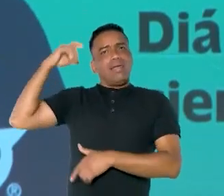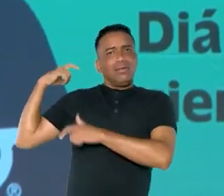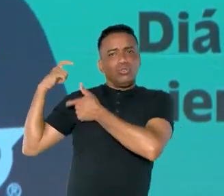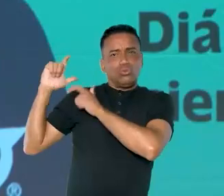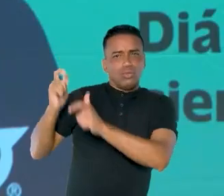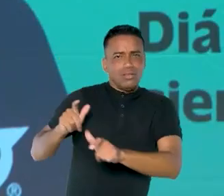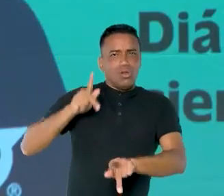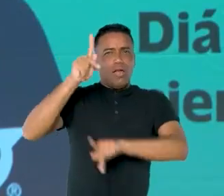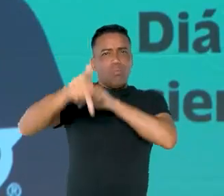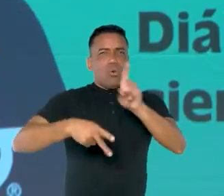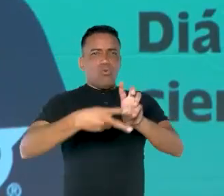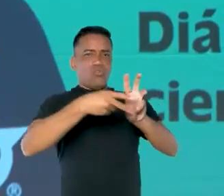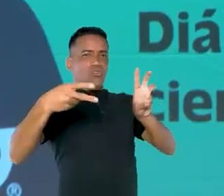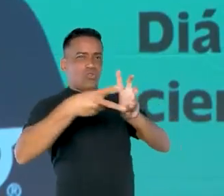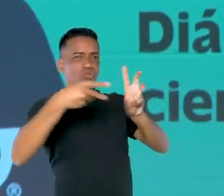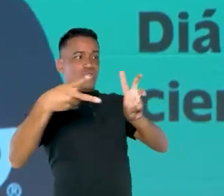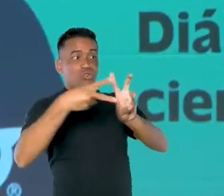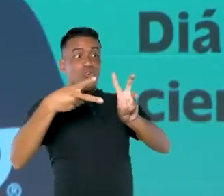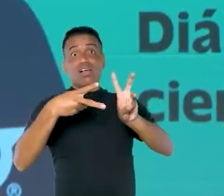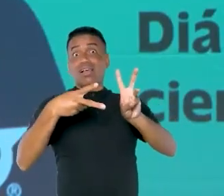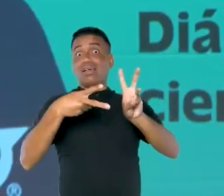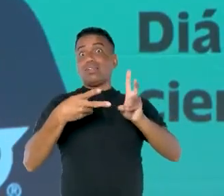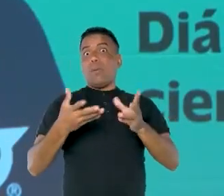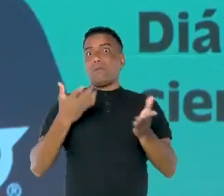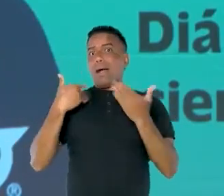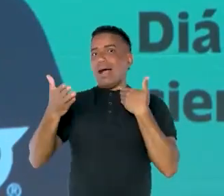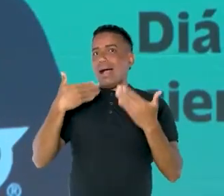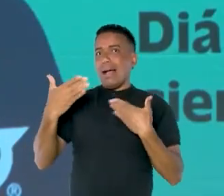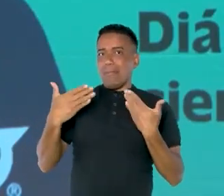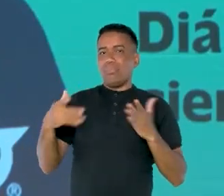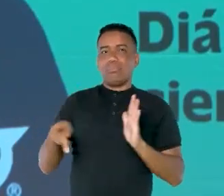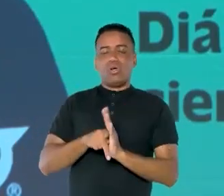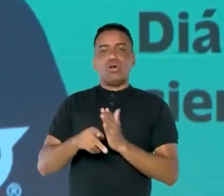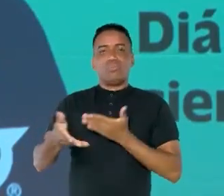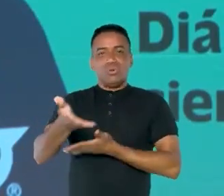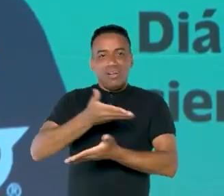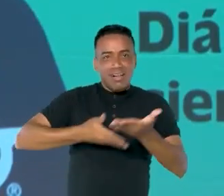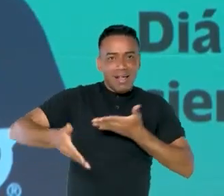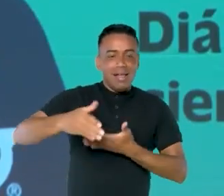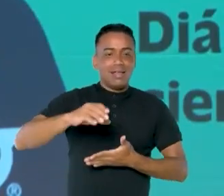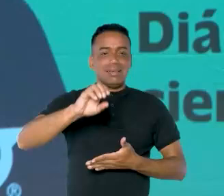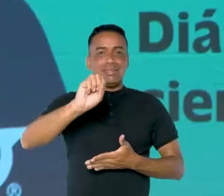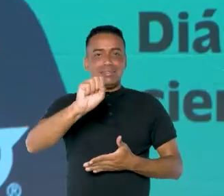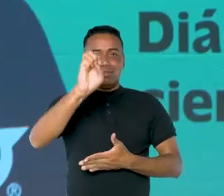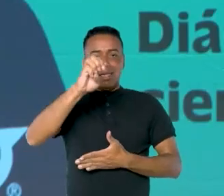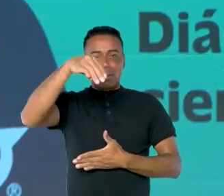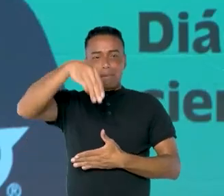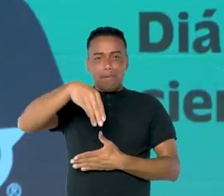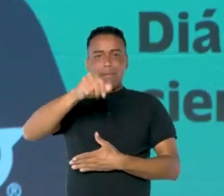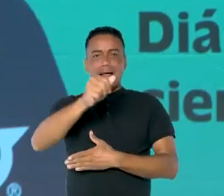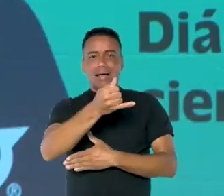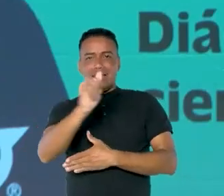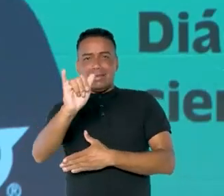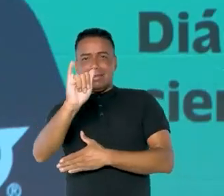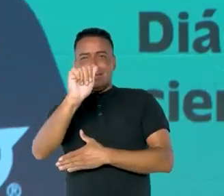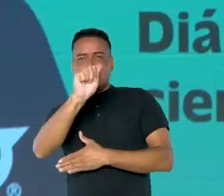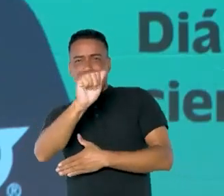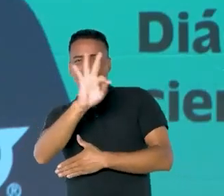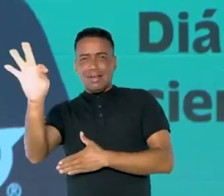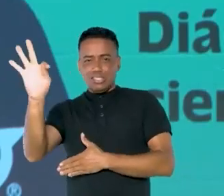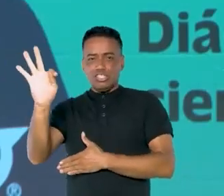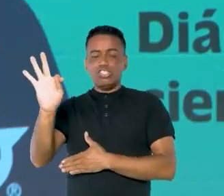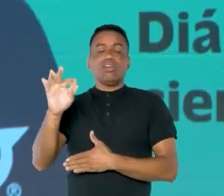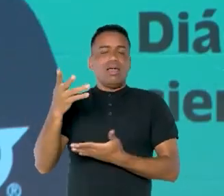tradicionais. Então, para esse bate-papo, a gente conta com a mediação da Semaia Oliveira, que é uma jornalista e